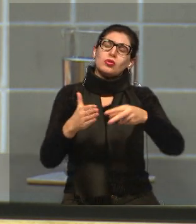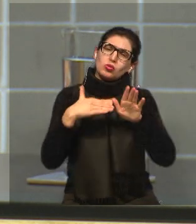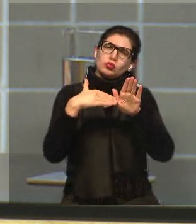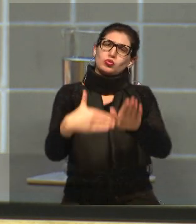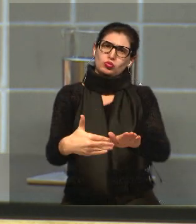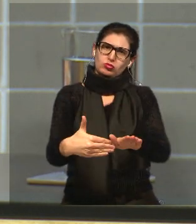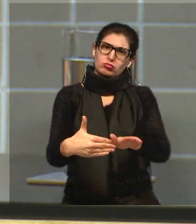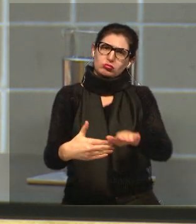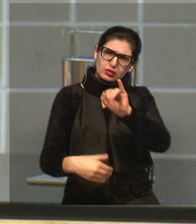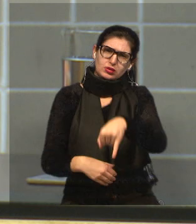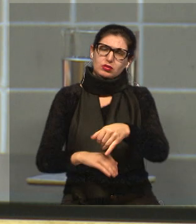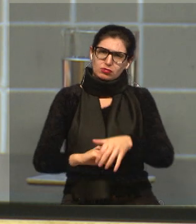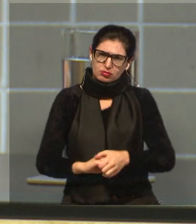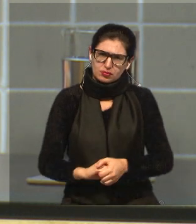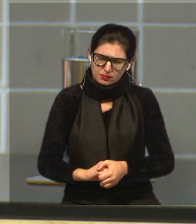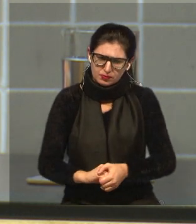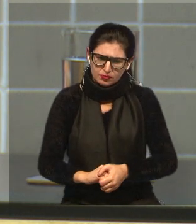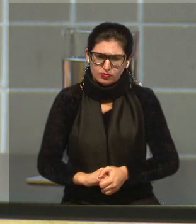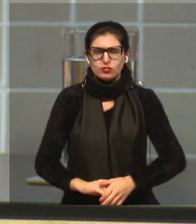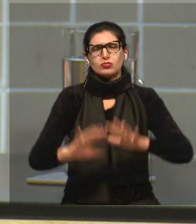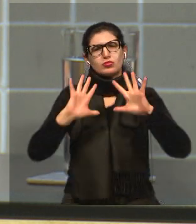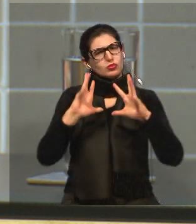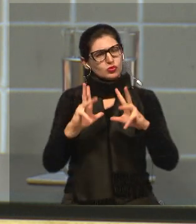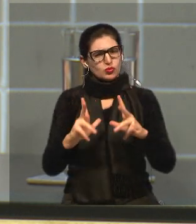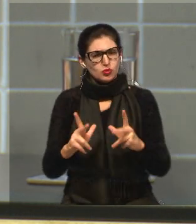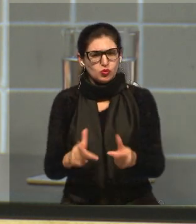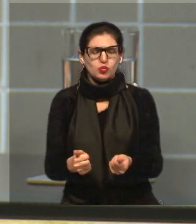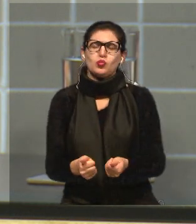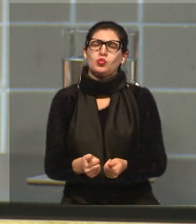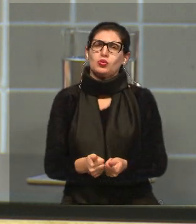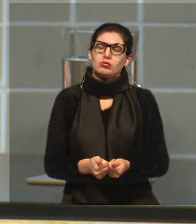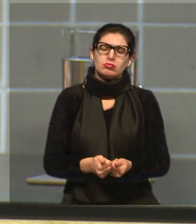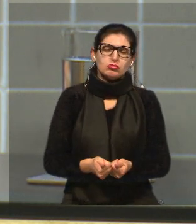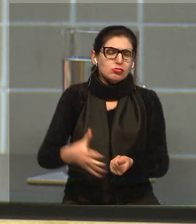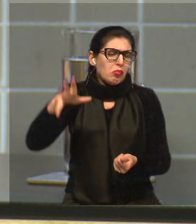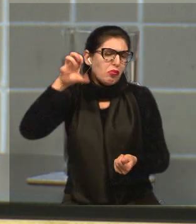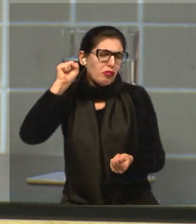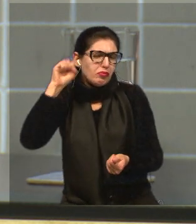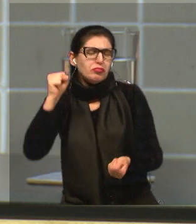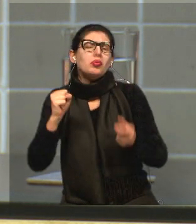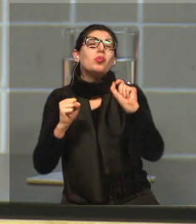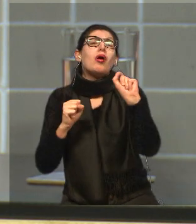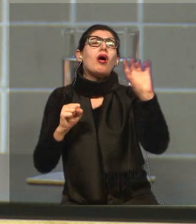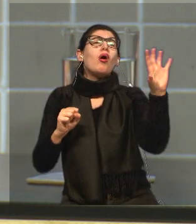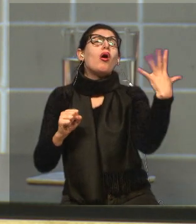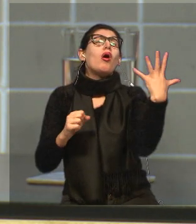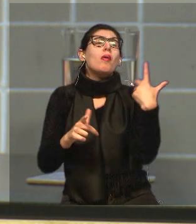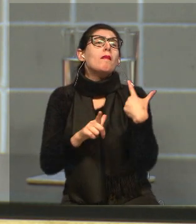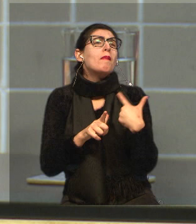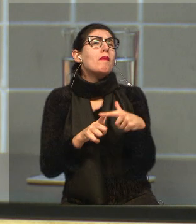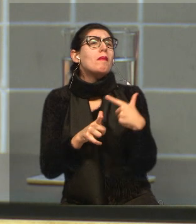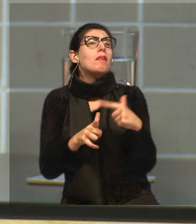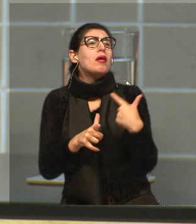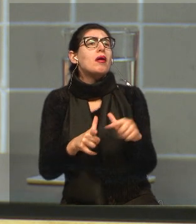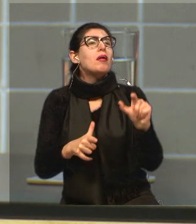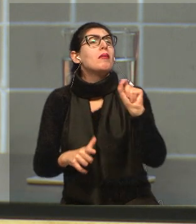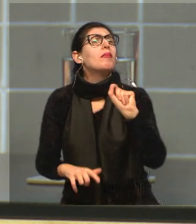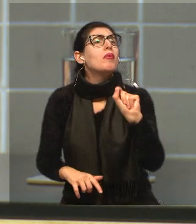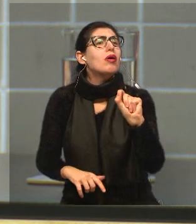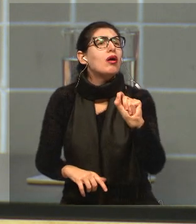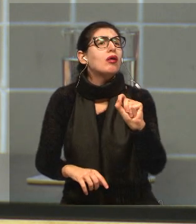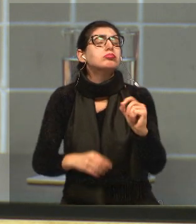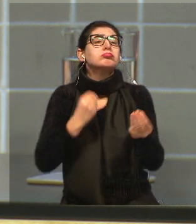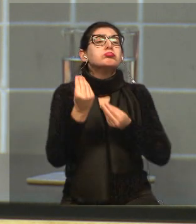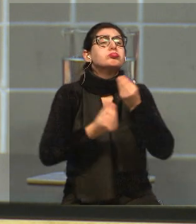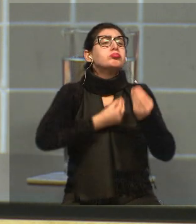Após conhecimento desses fatos, onde são ouvidas partes envolvidas e relatadas, realizamos os